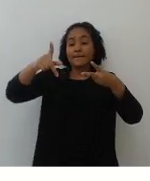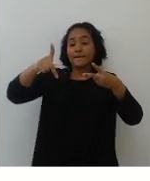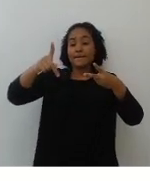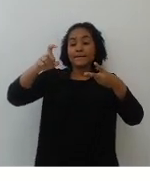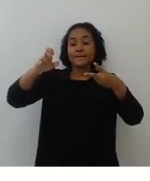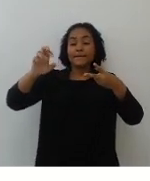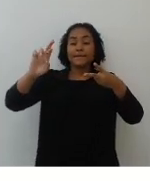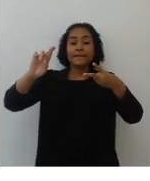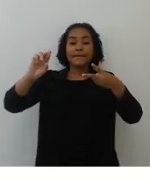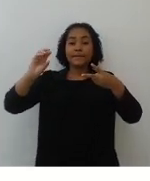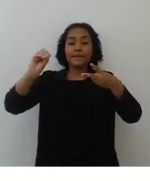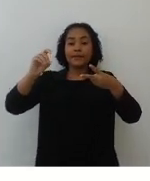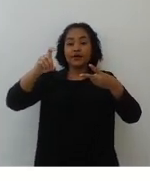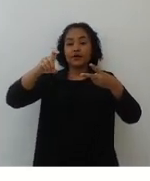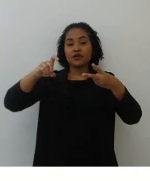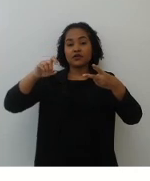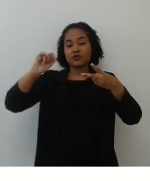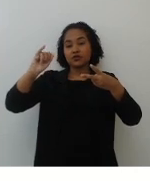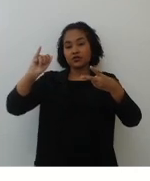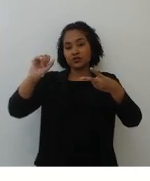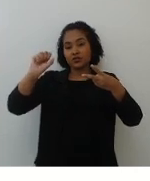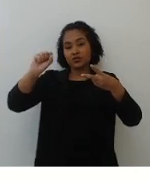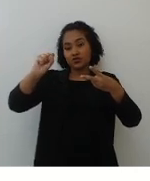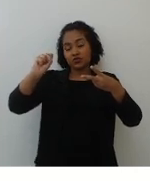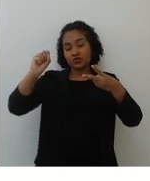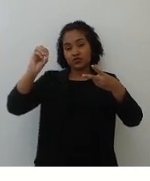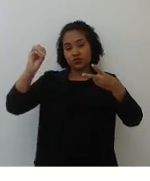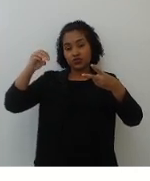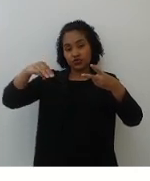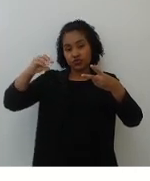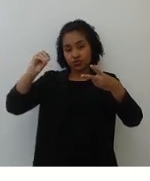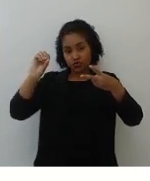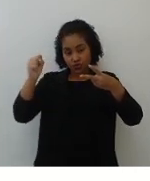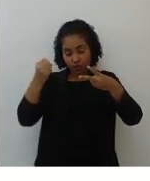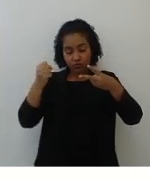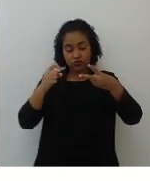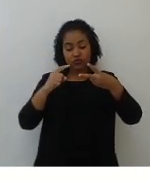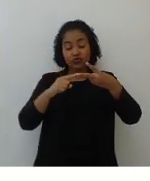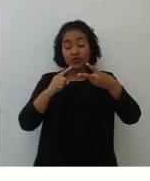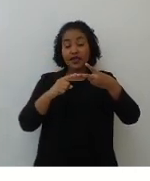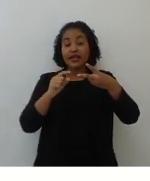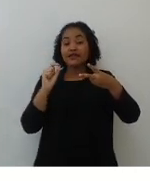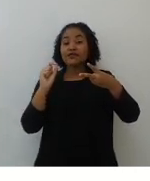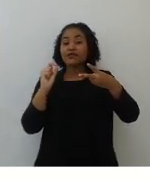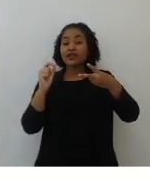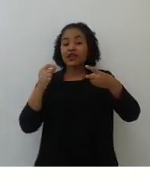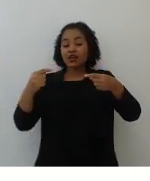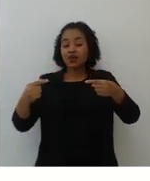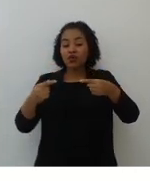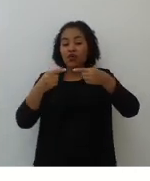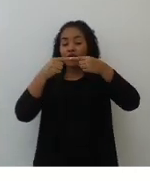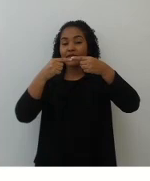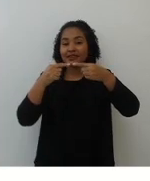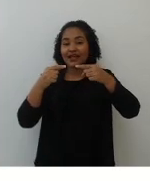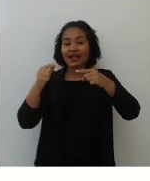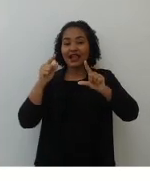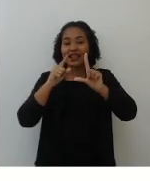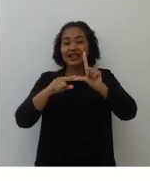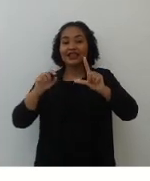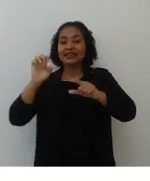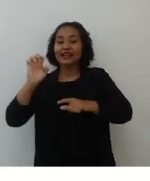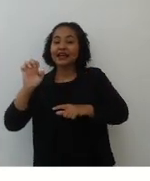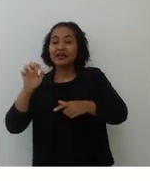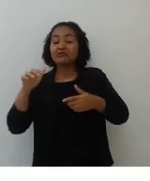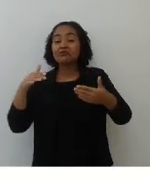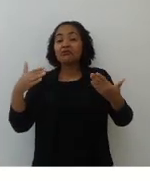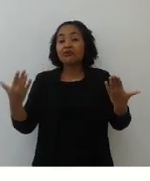função de quê? Oxidam substâncias tóxicas. Então, o peroxissomo está associado ao E. Onde é que eu percebo